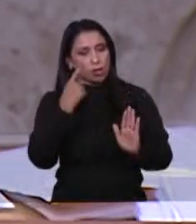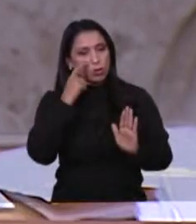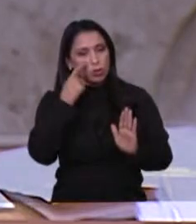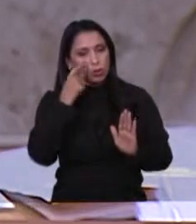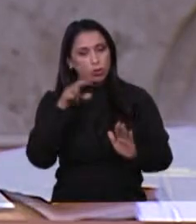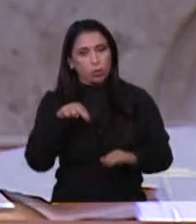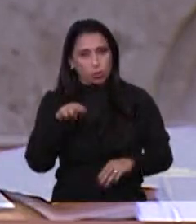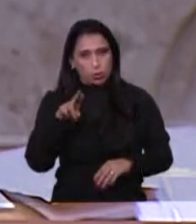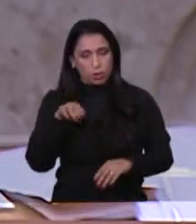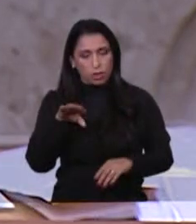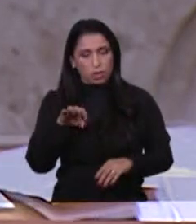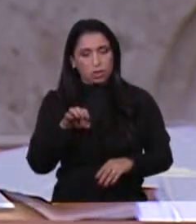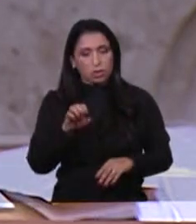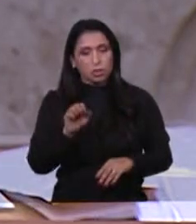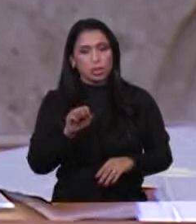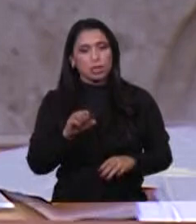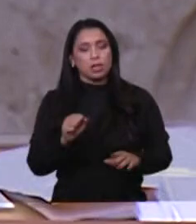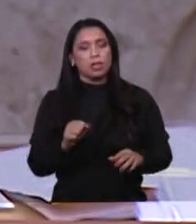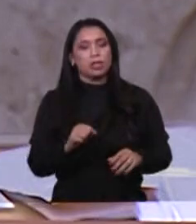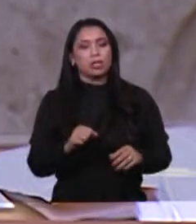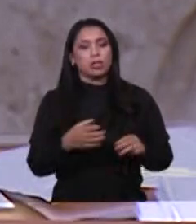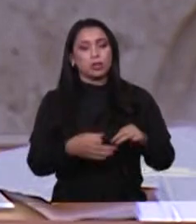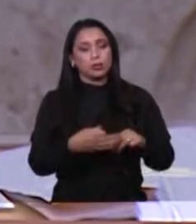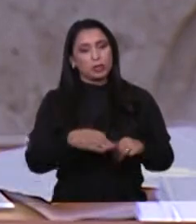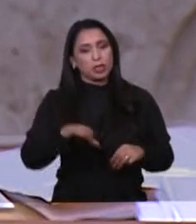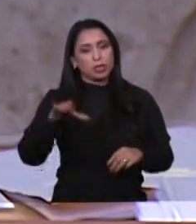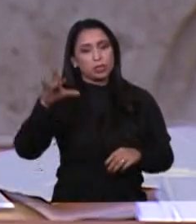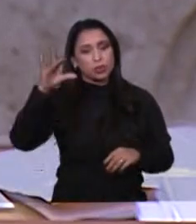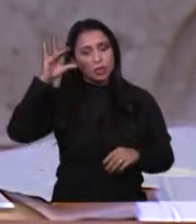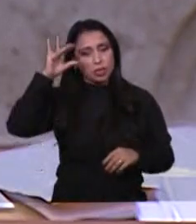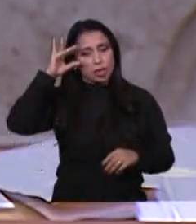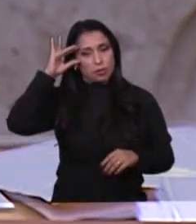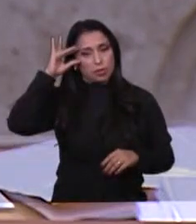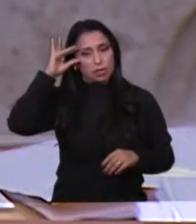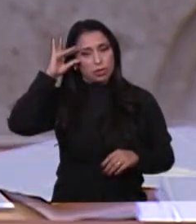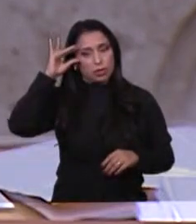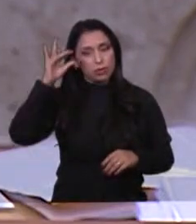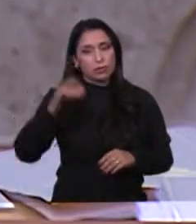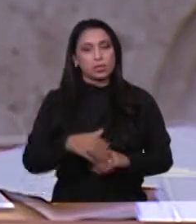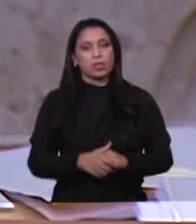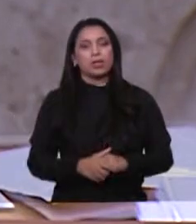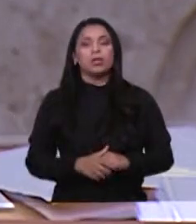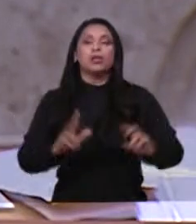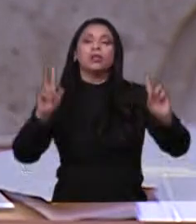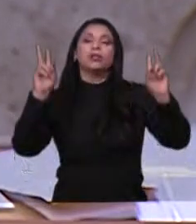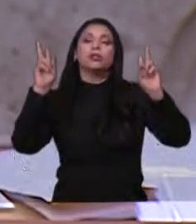Marques e André Mendonça, no que tange a